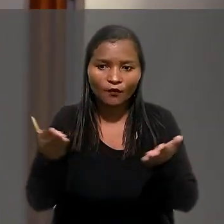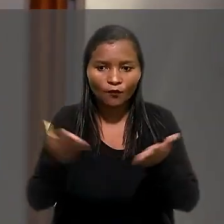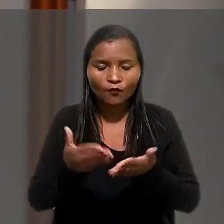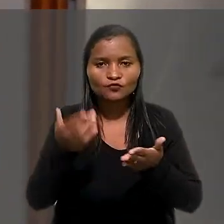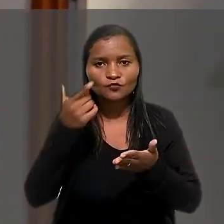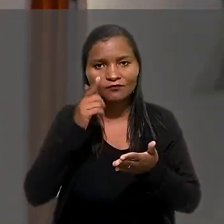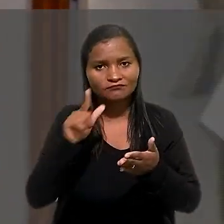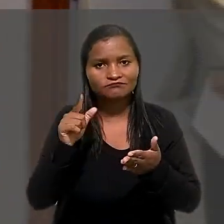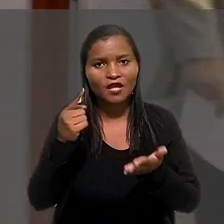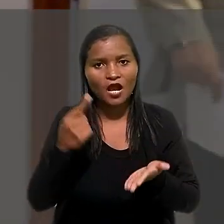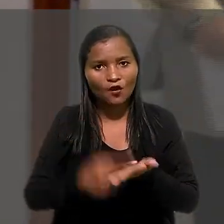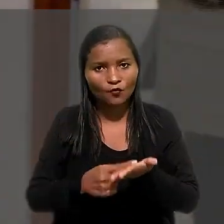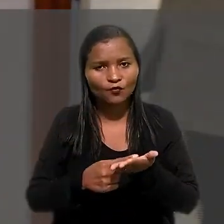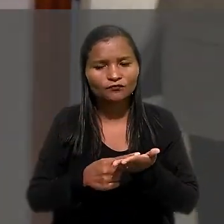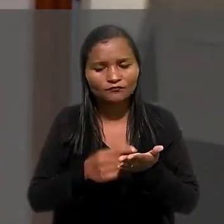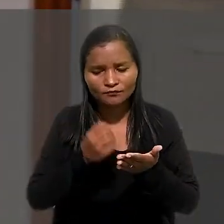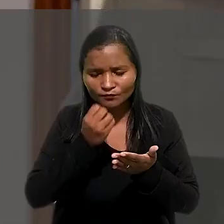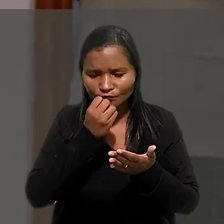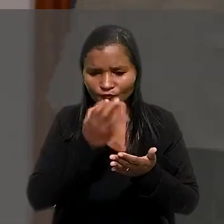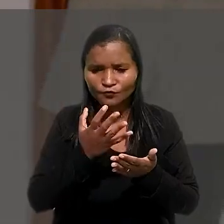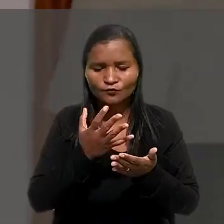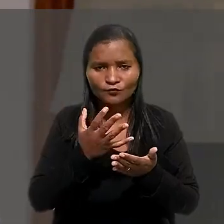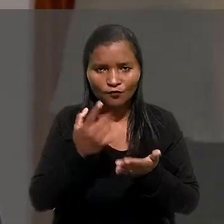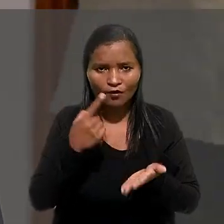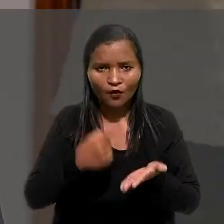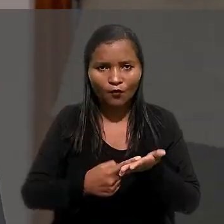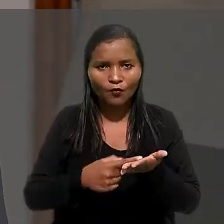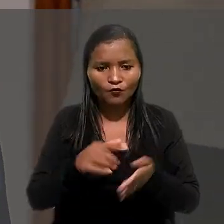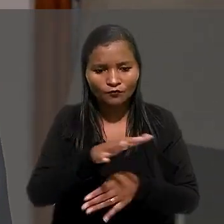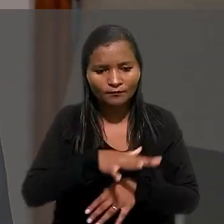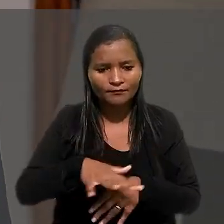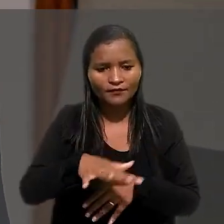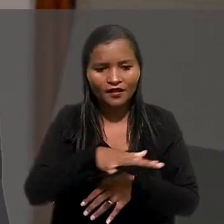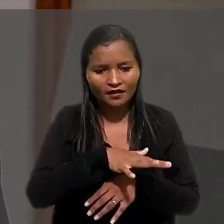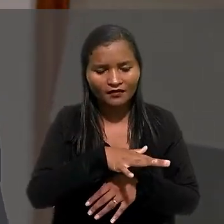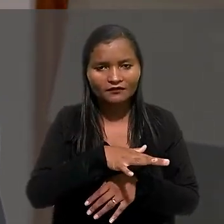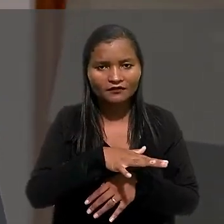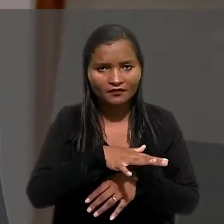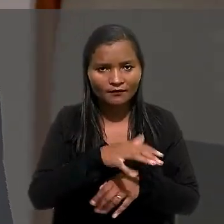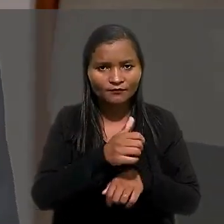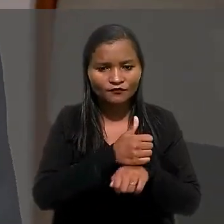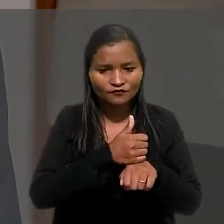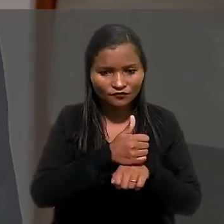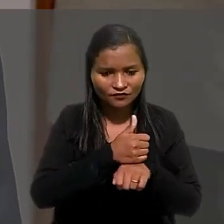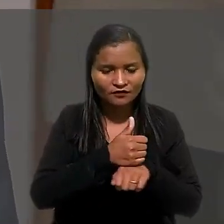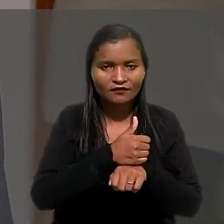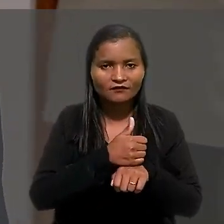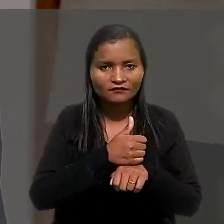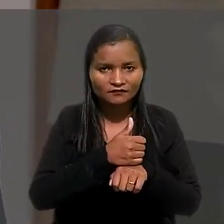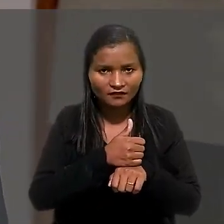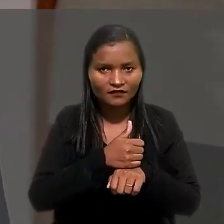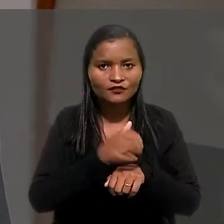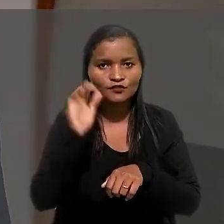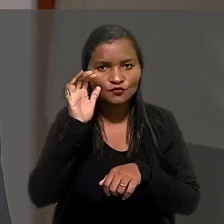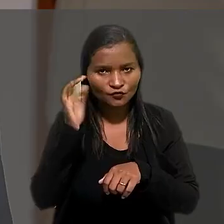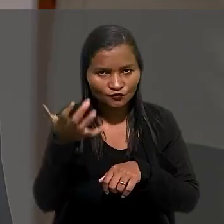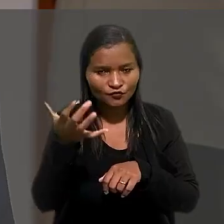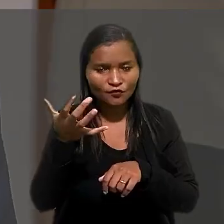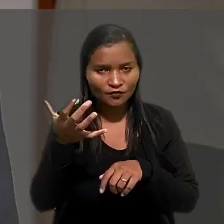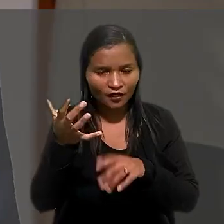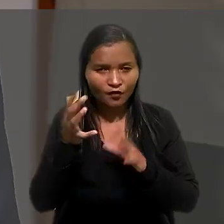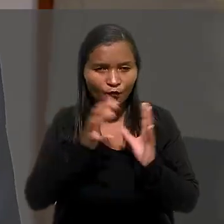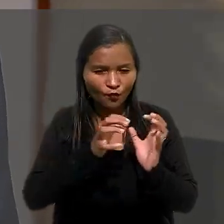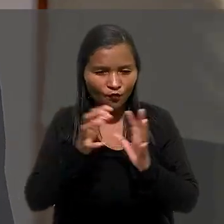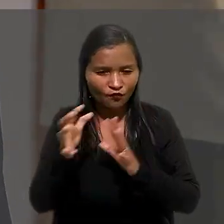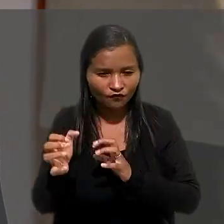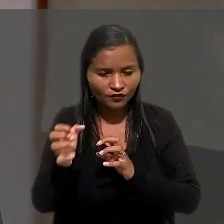um denominador comum. Foi muito bom o acordo para a categoria, tanto profissional quanto econômica, e